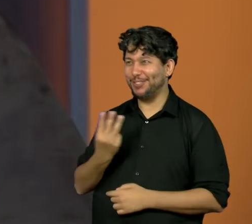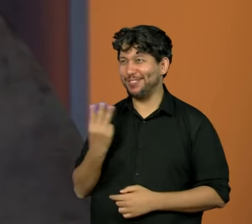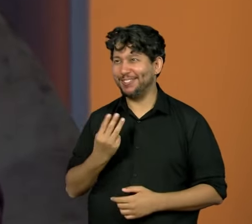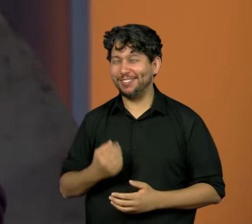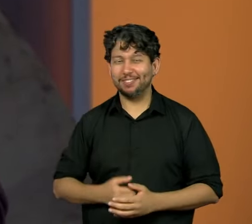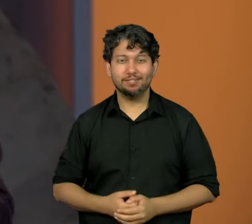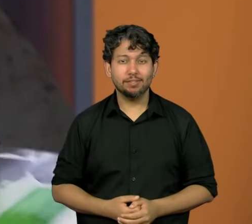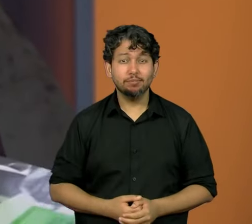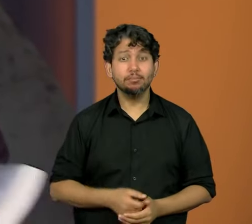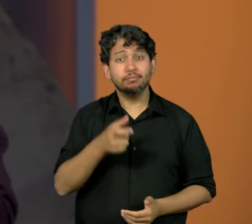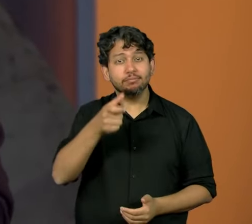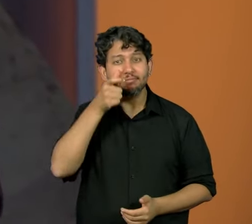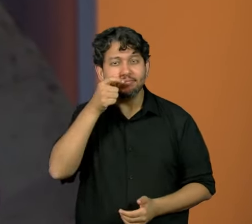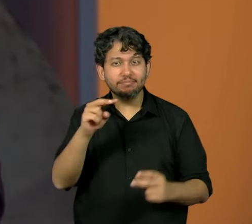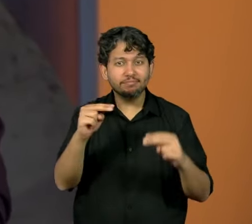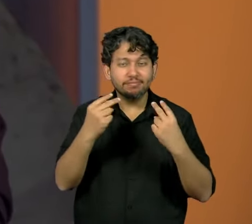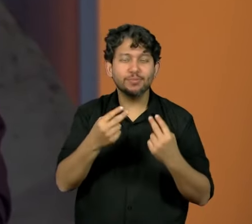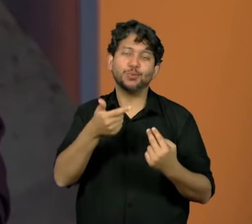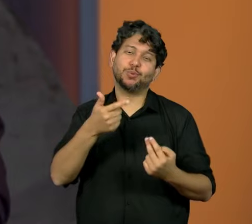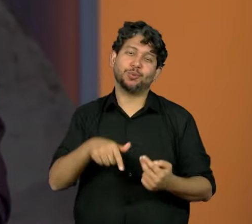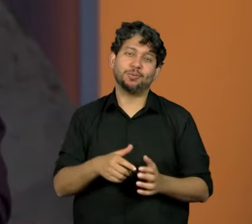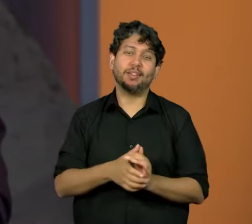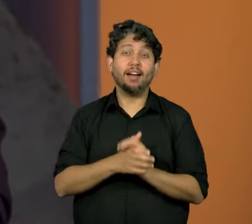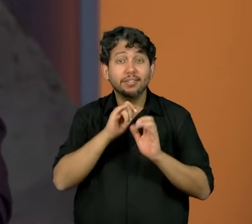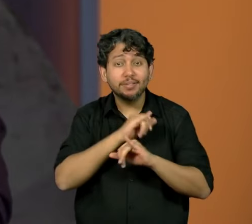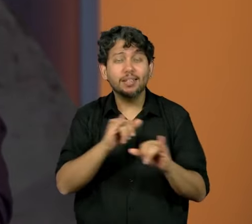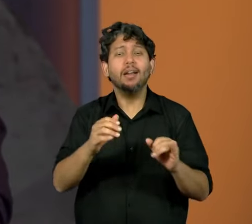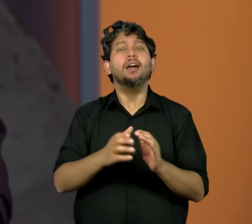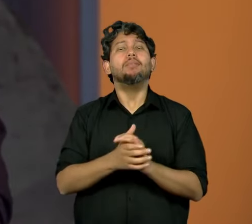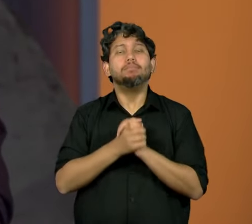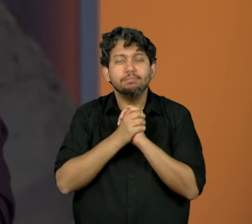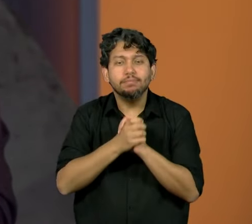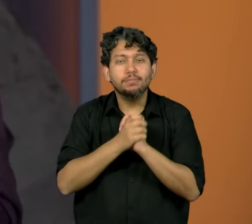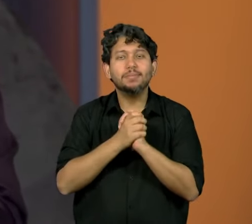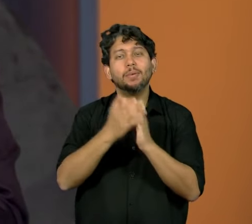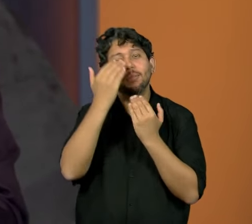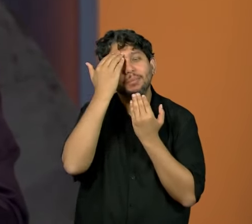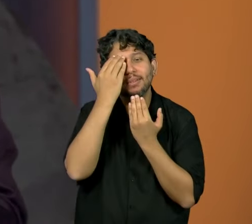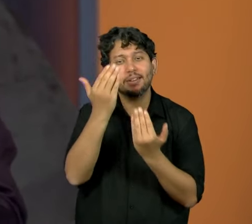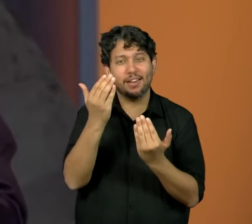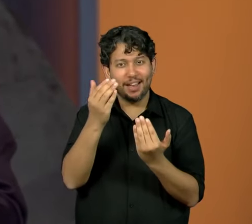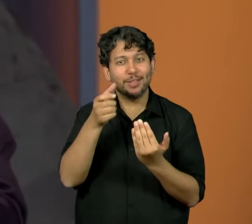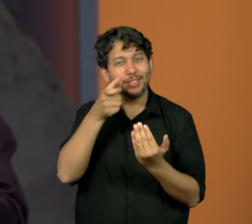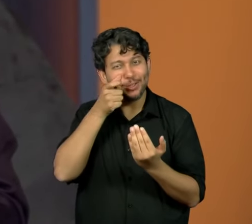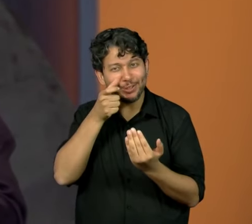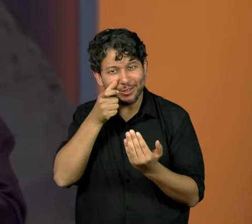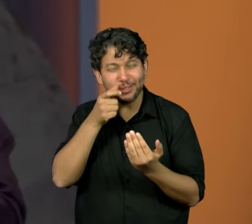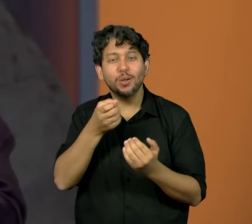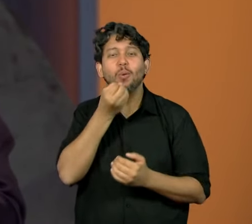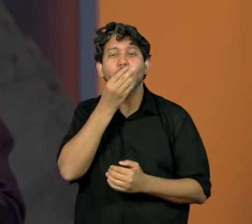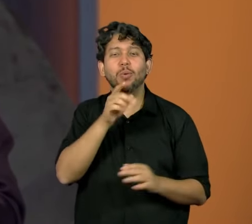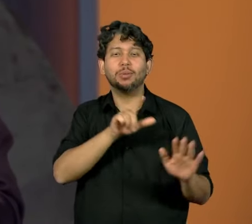caro telespectador, de novo, obrigado pela gentileza da audiência. Né? Tenham todos uma